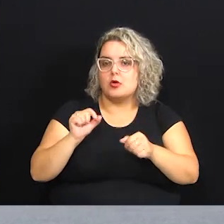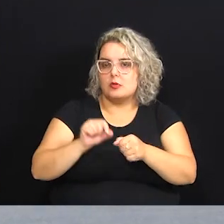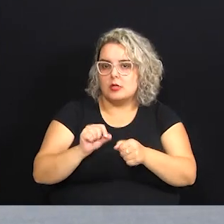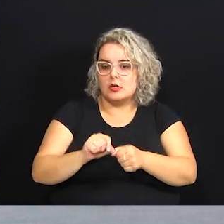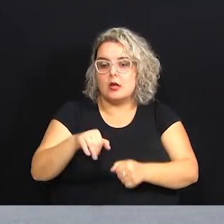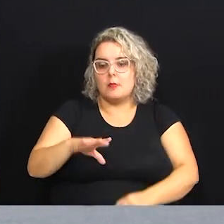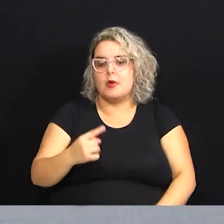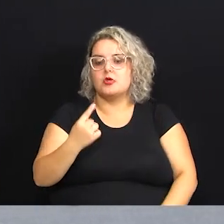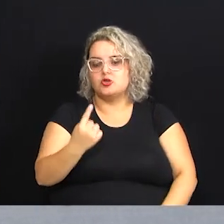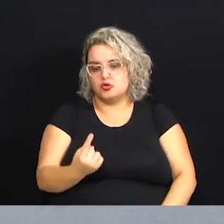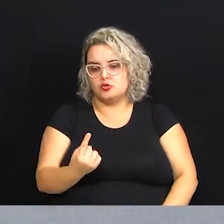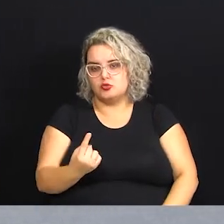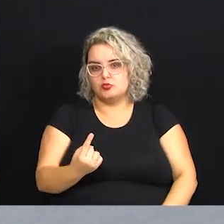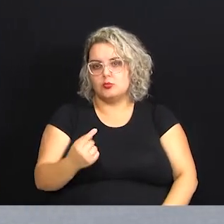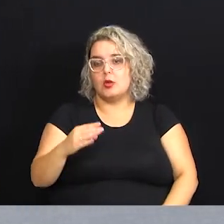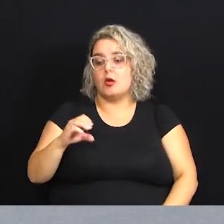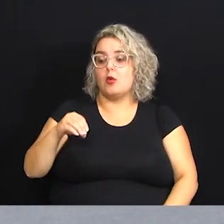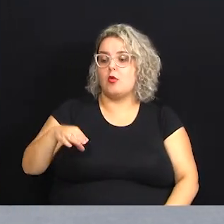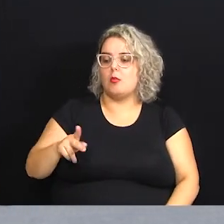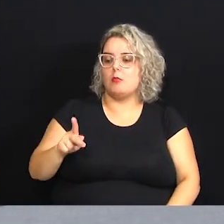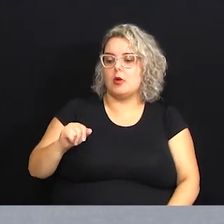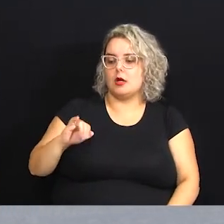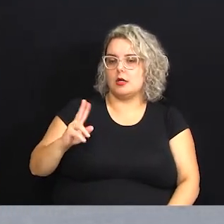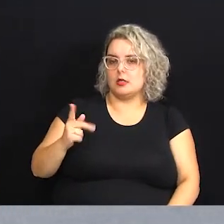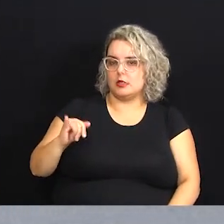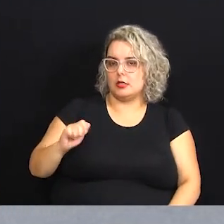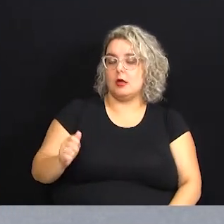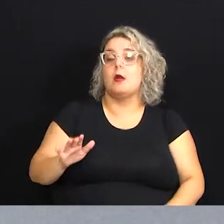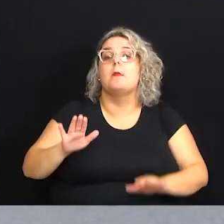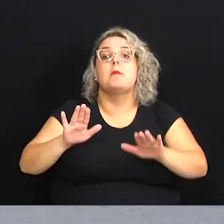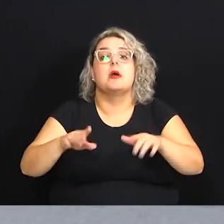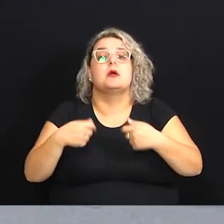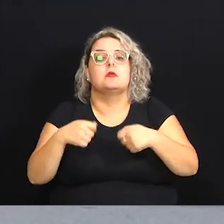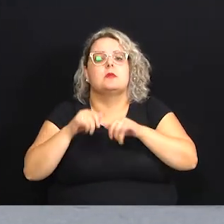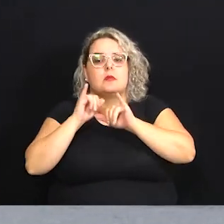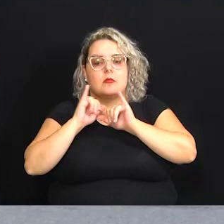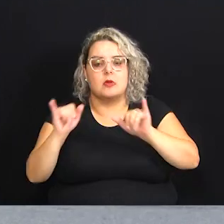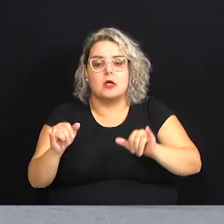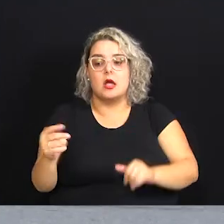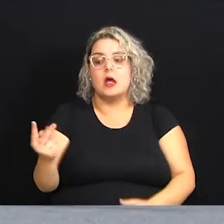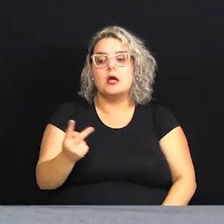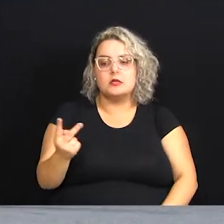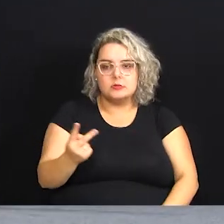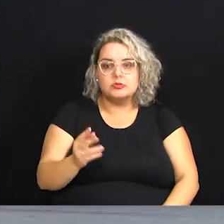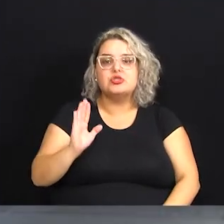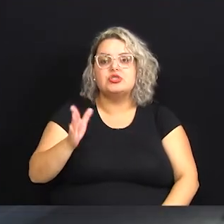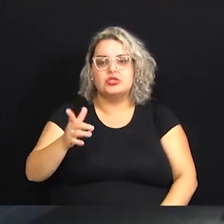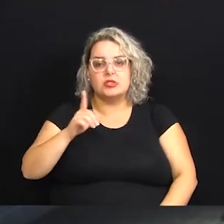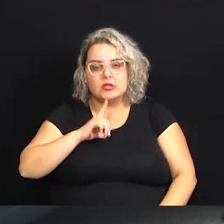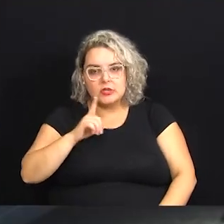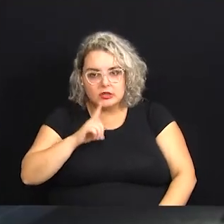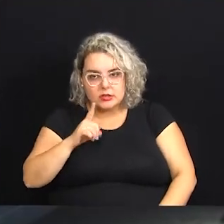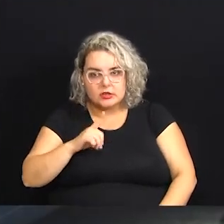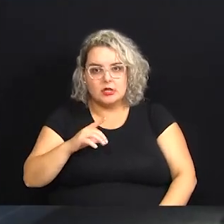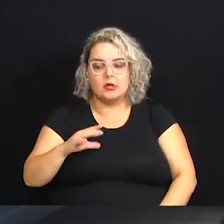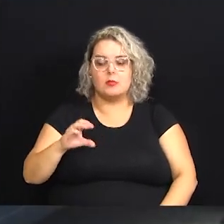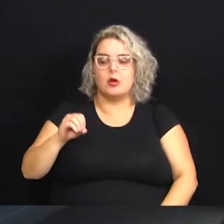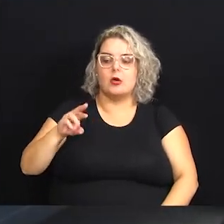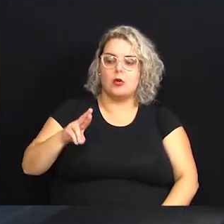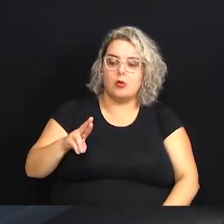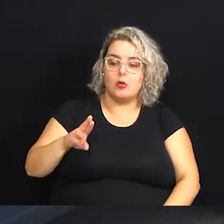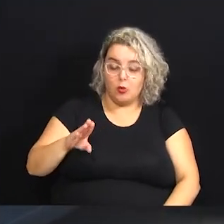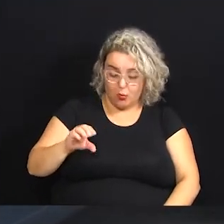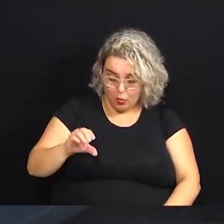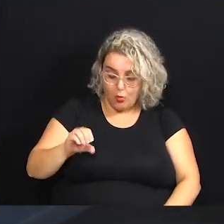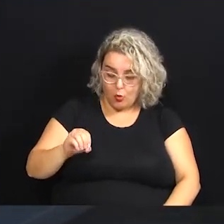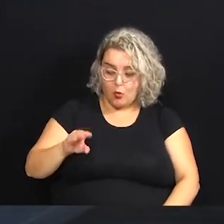em mais de uma companhia. No entanto, você precisa avisar a segunda companhia que você já tem uma cobertura.